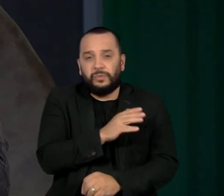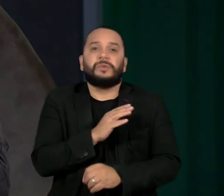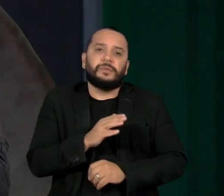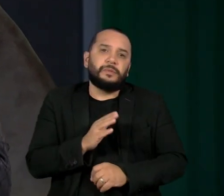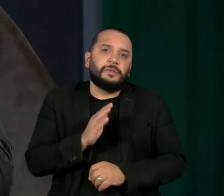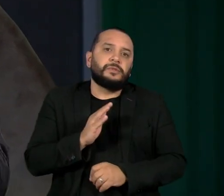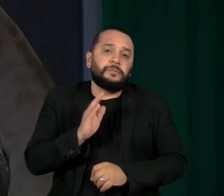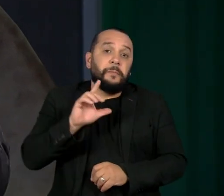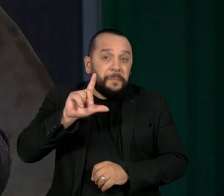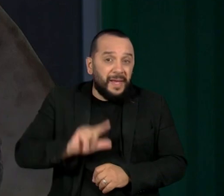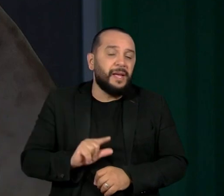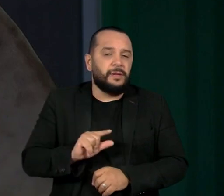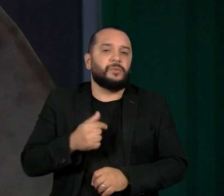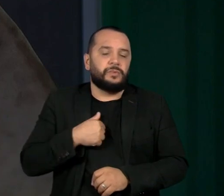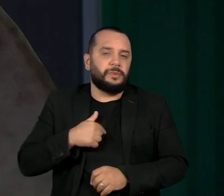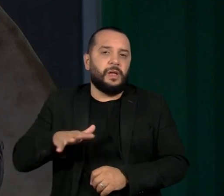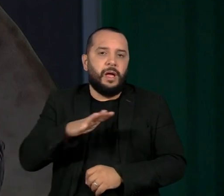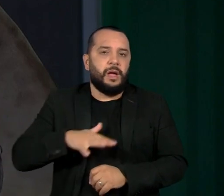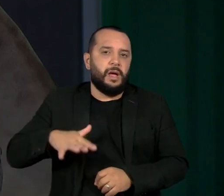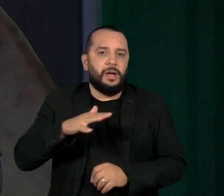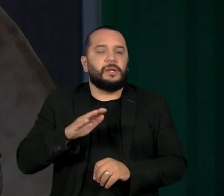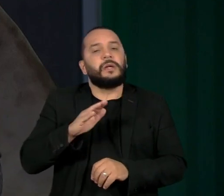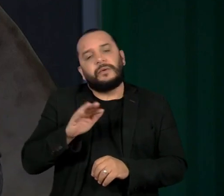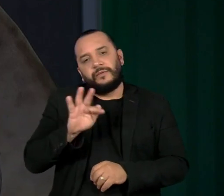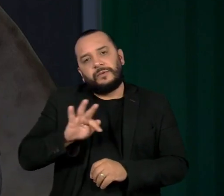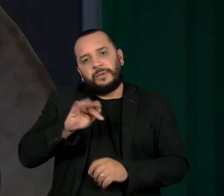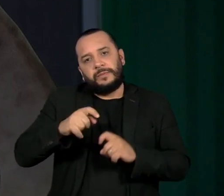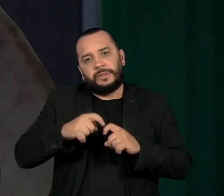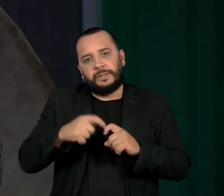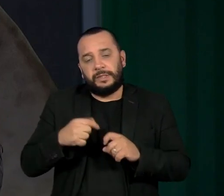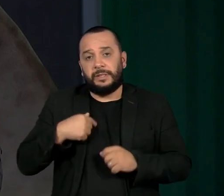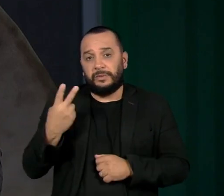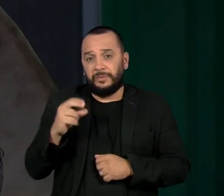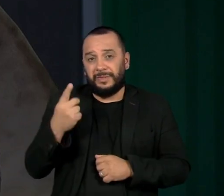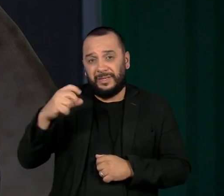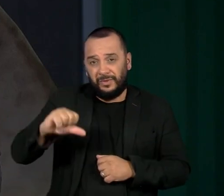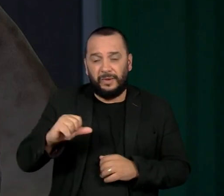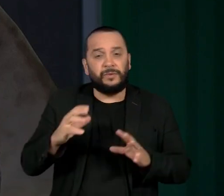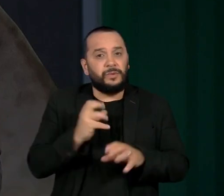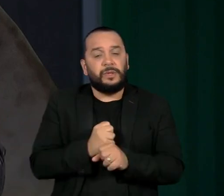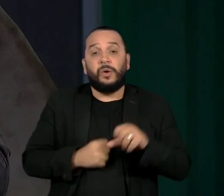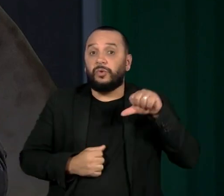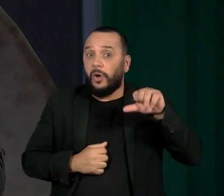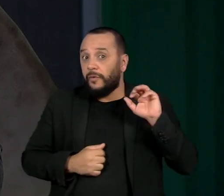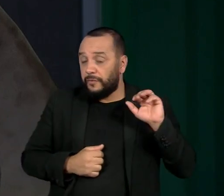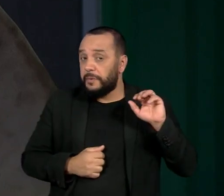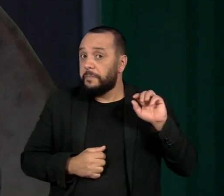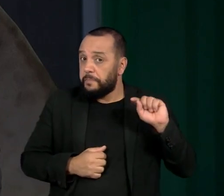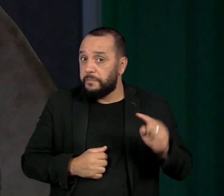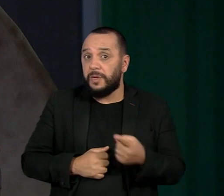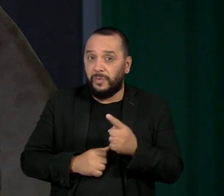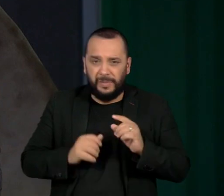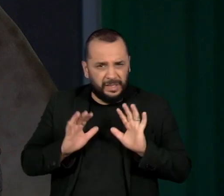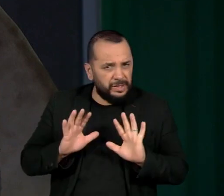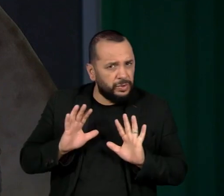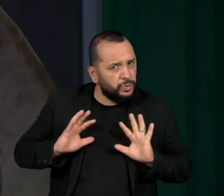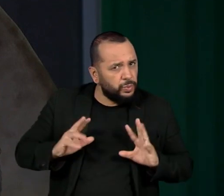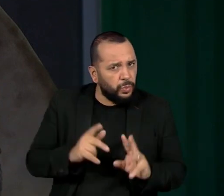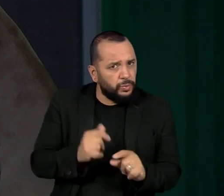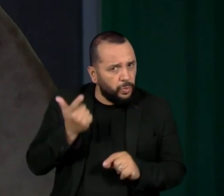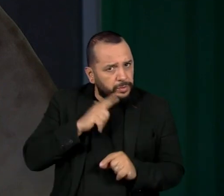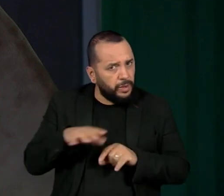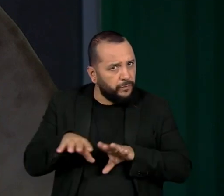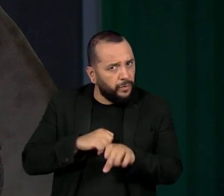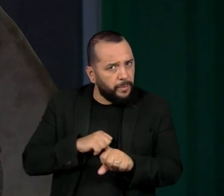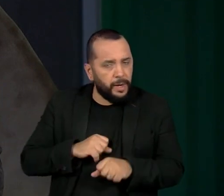de medicina. Já em 2019, esse número subiu para mais de 9.000, mas nem todos conseguem concluir o curso.